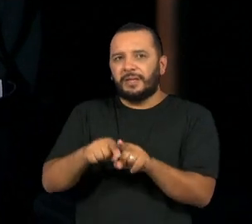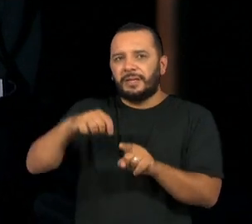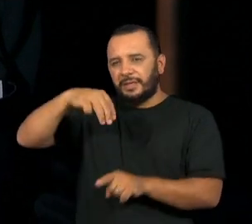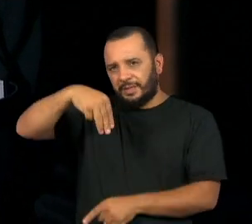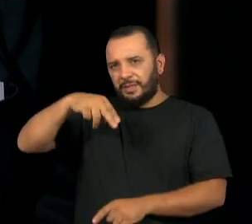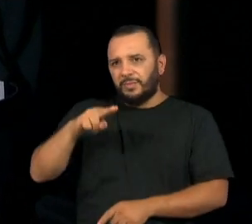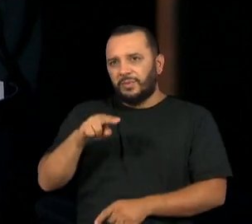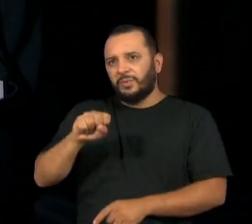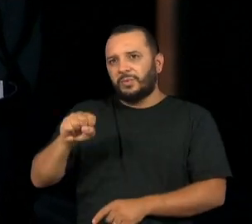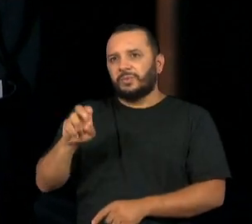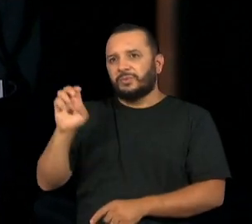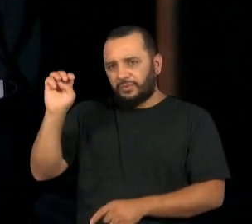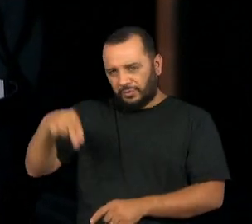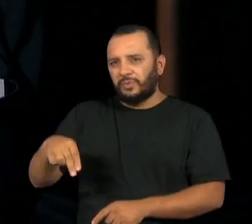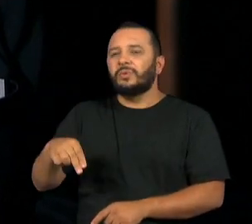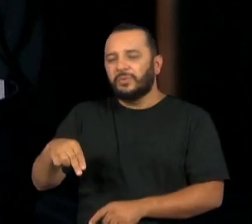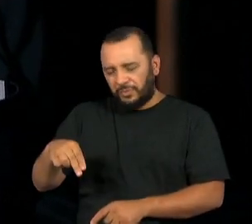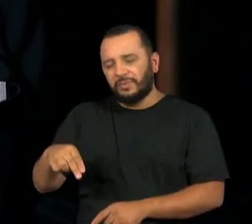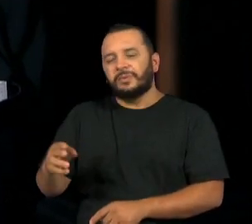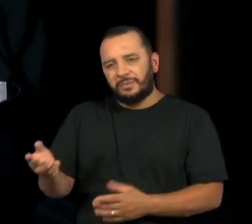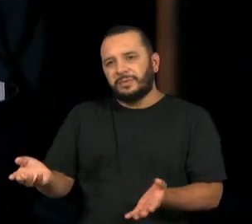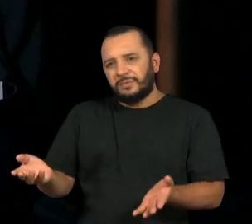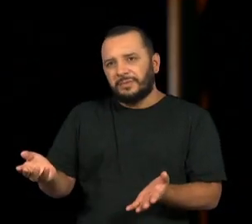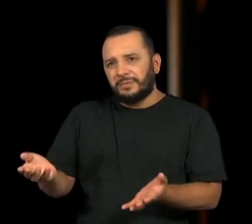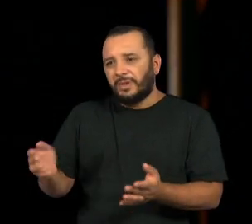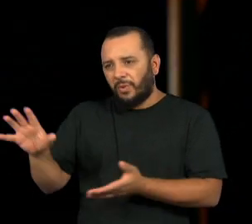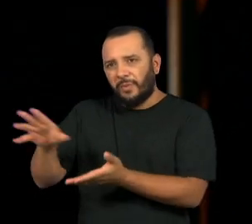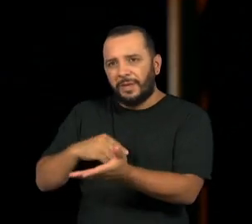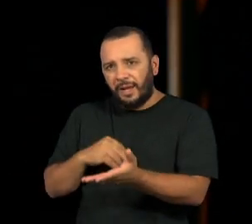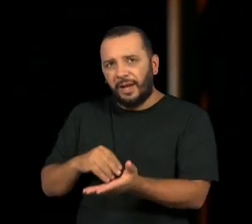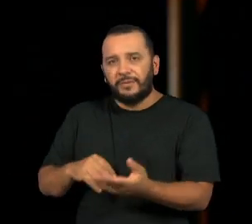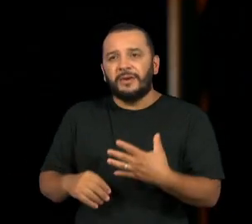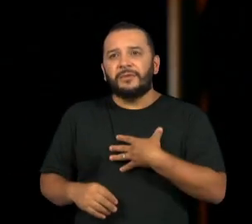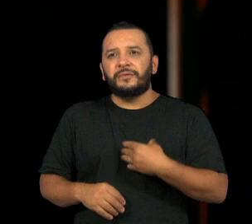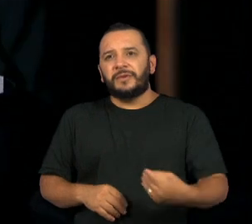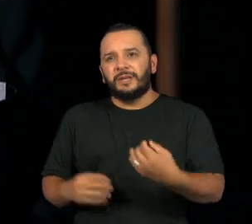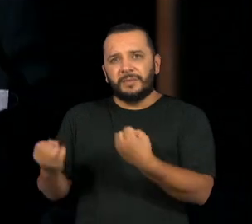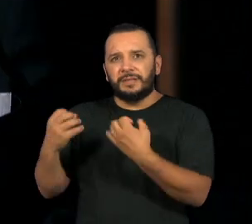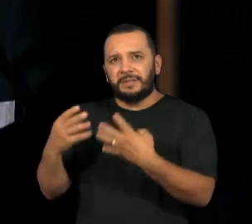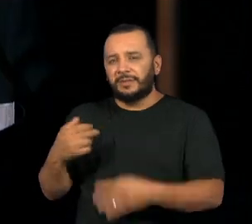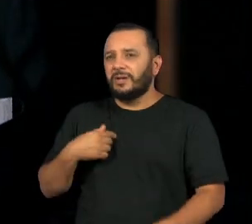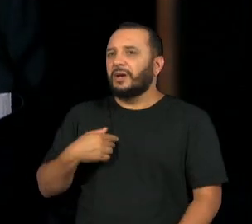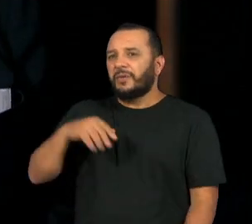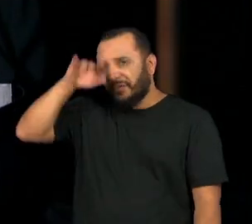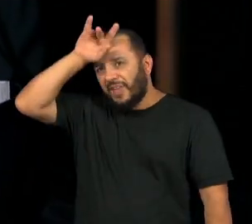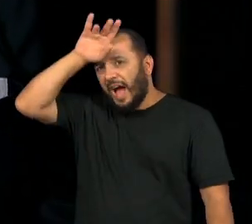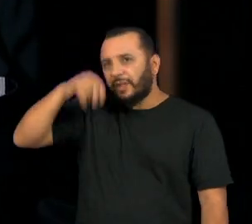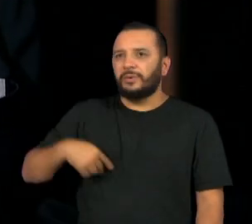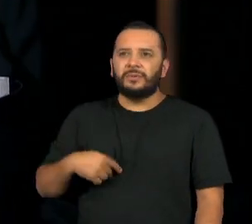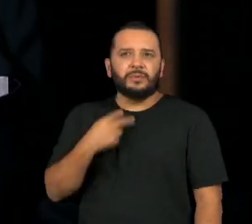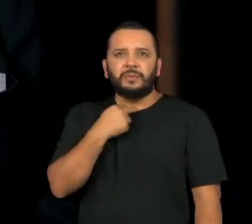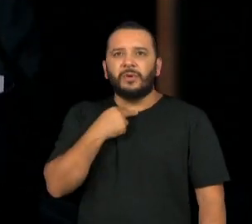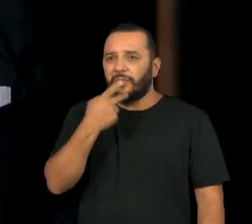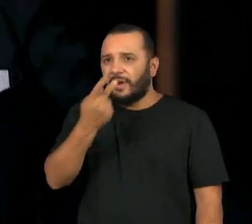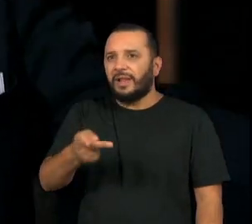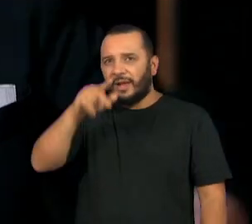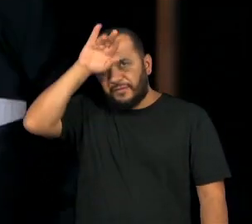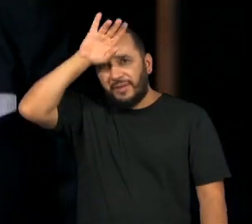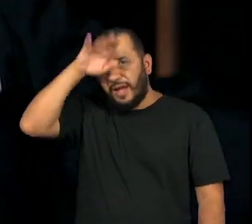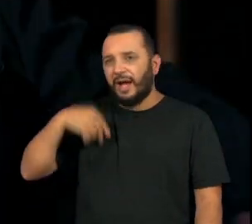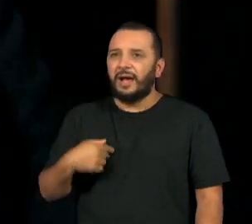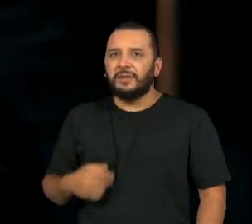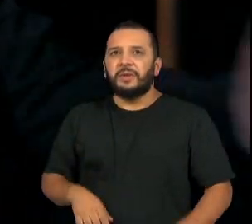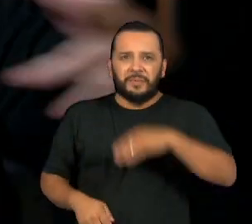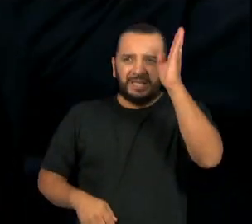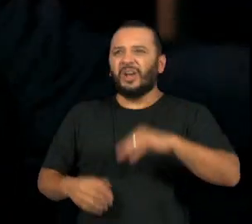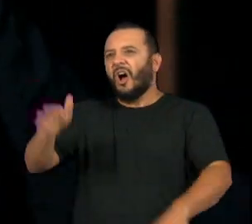me dão muita bronca quando... Que palavras são proibidas? Ô, seu viado! Cara, coisa que mais... Estamos lá jogando bola.